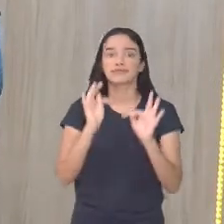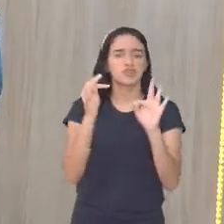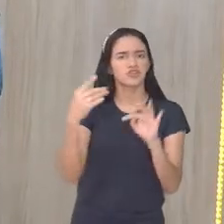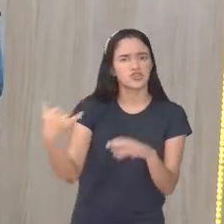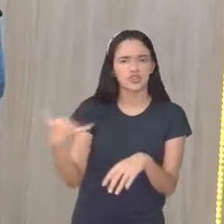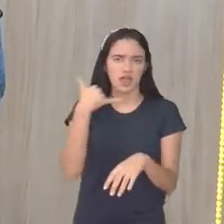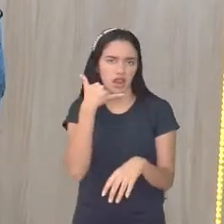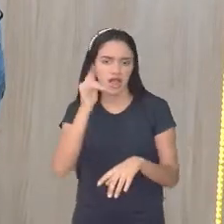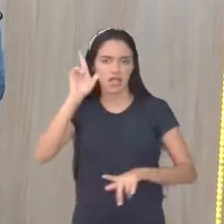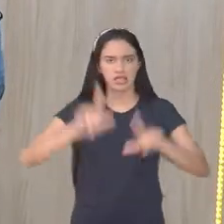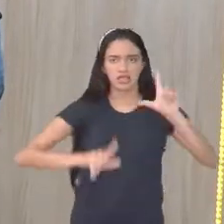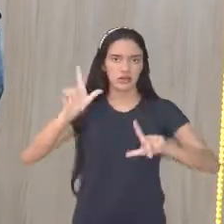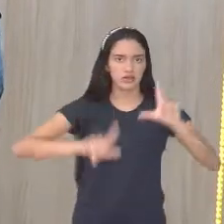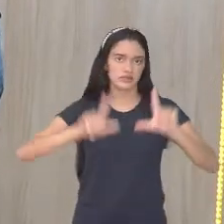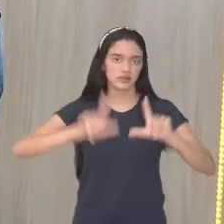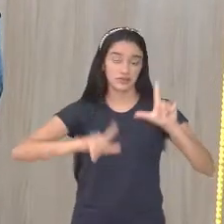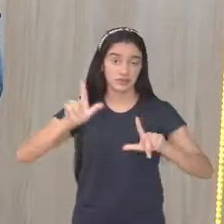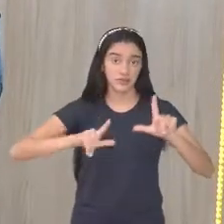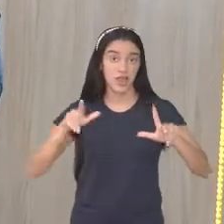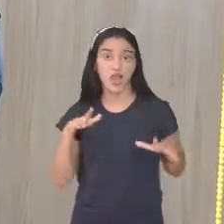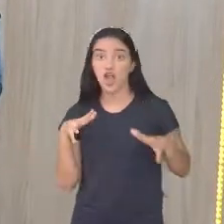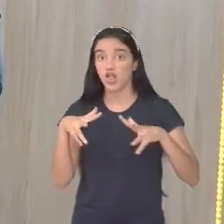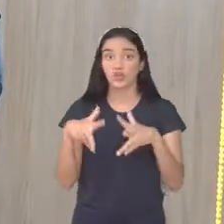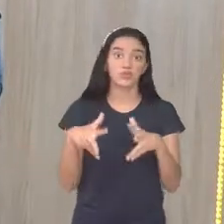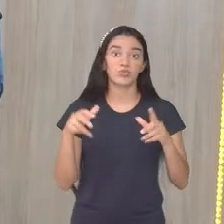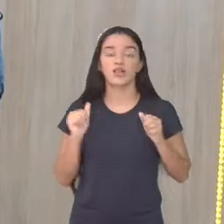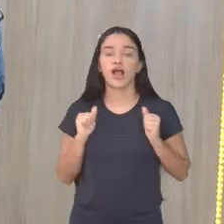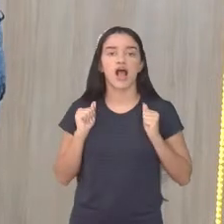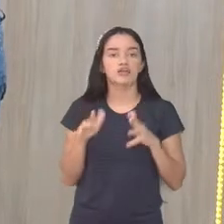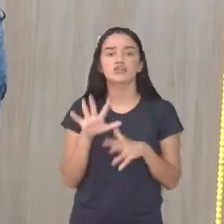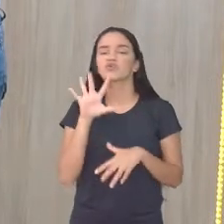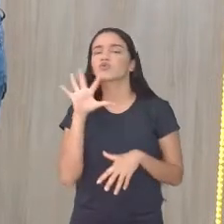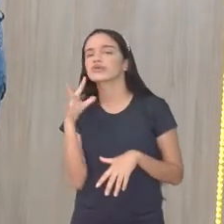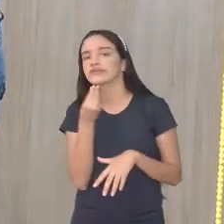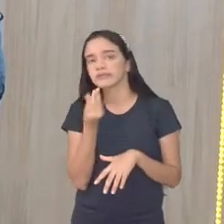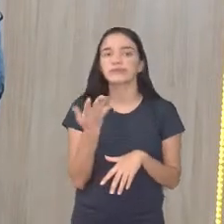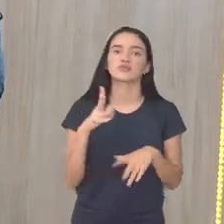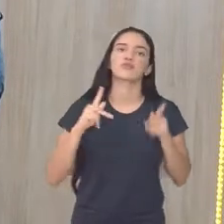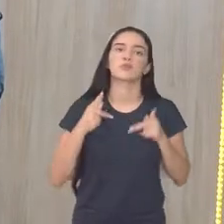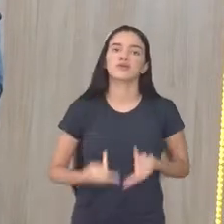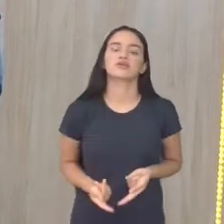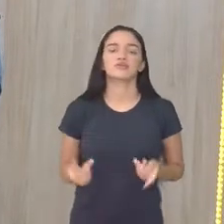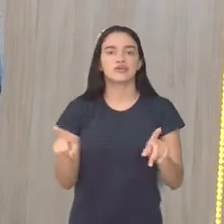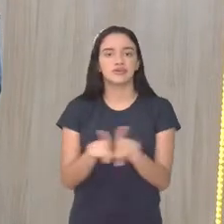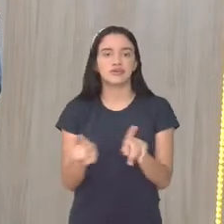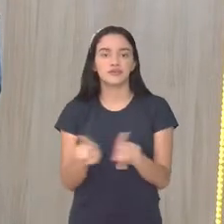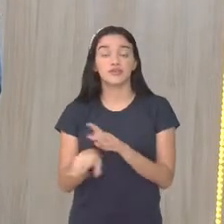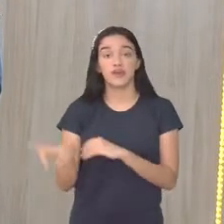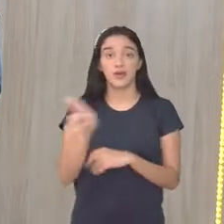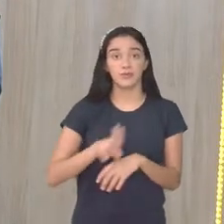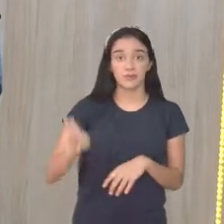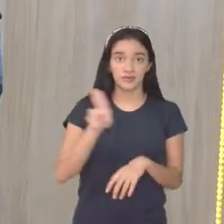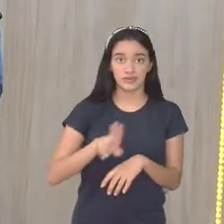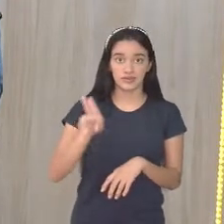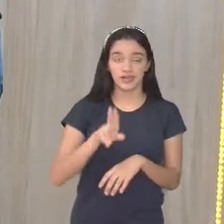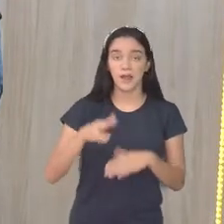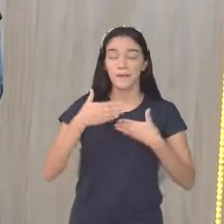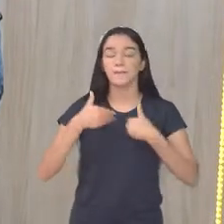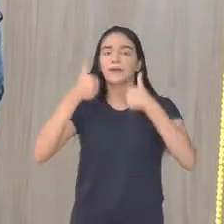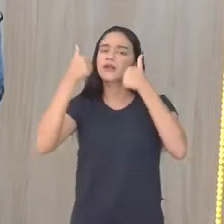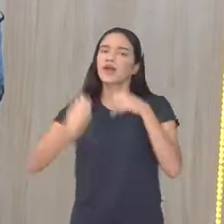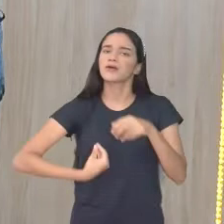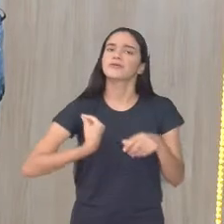a Mona Lisa, as meninas de Velázquez, a moça com brinco de pérola. Muito legal. Gine, você